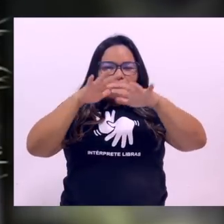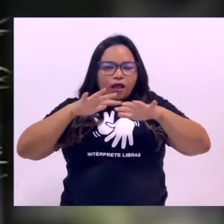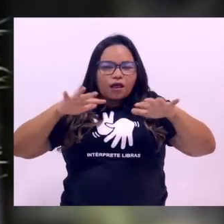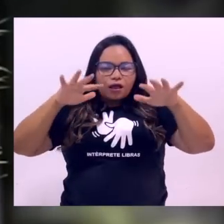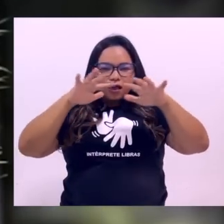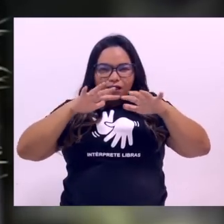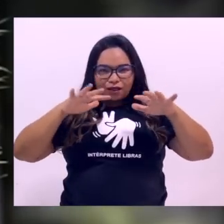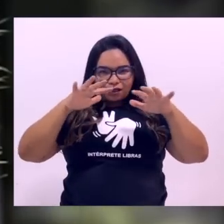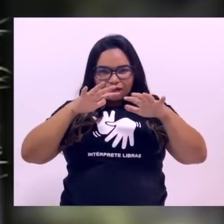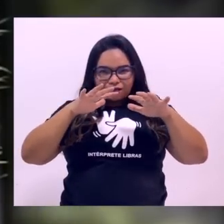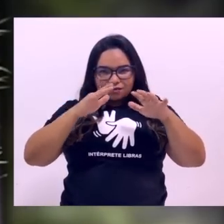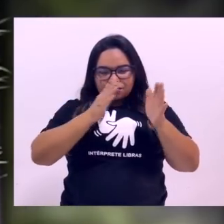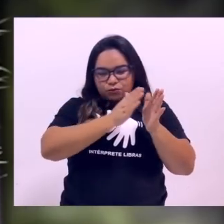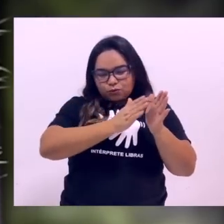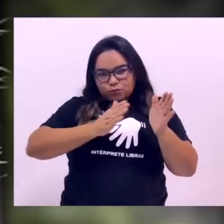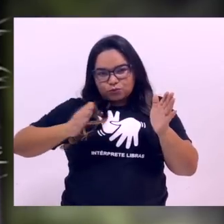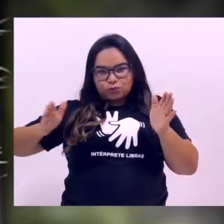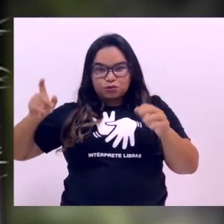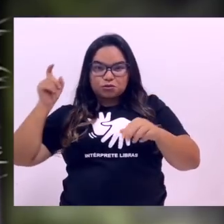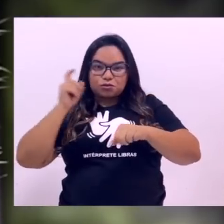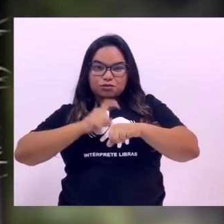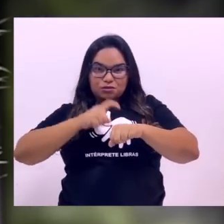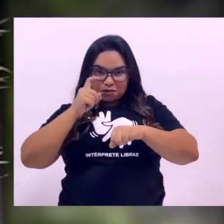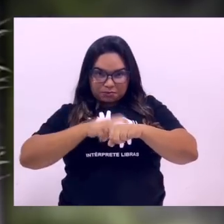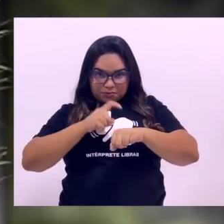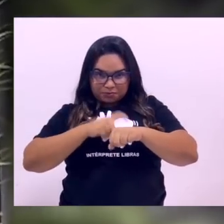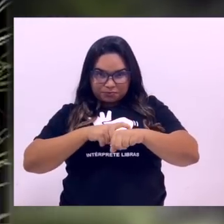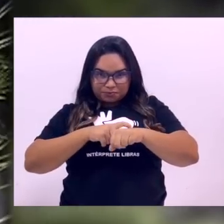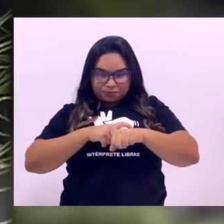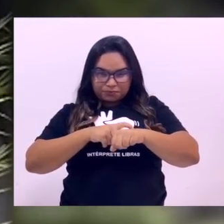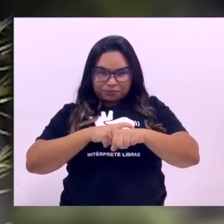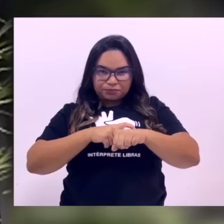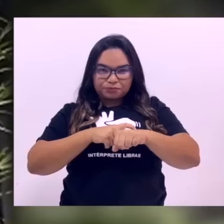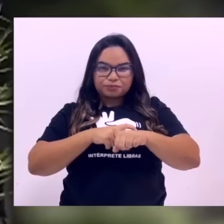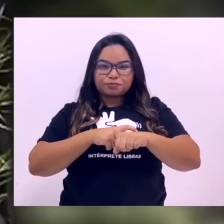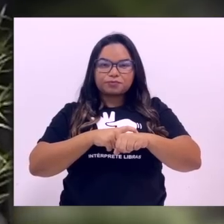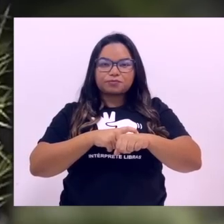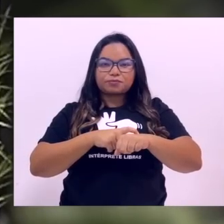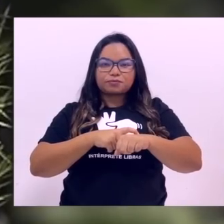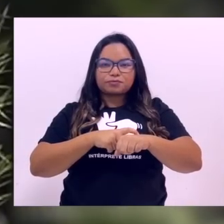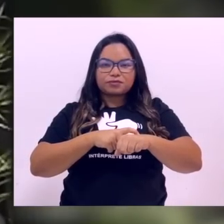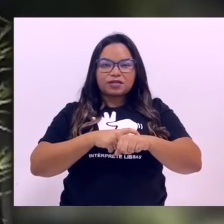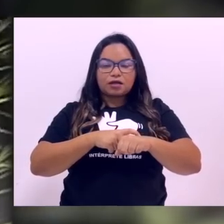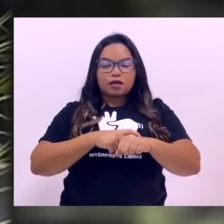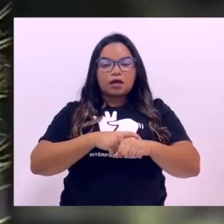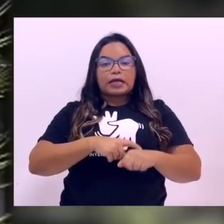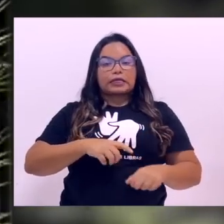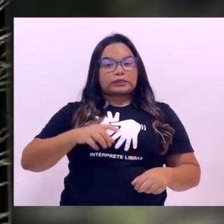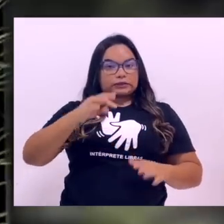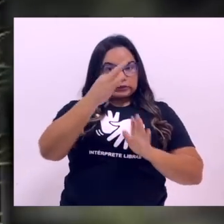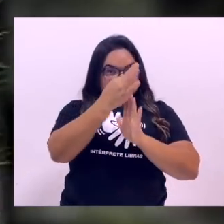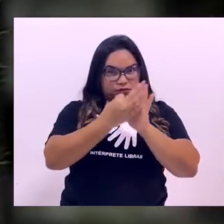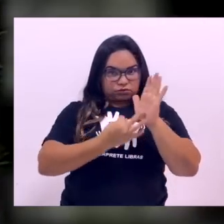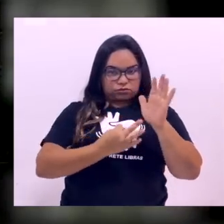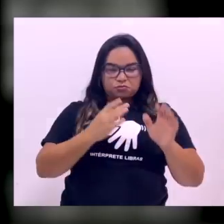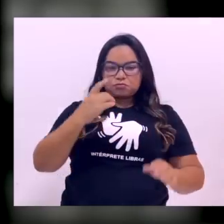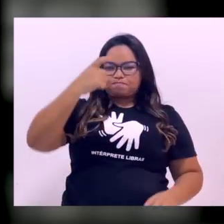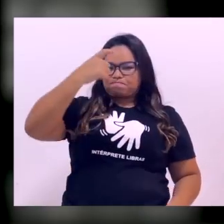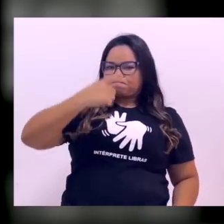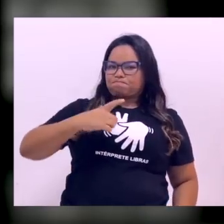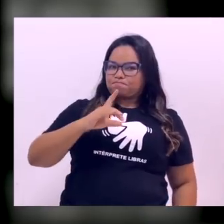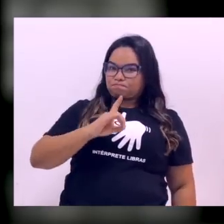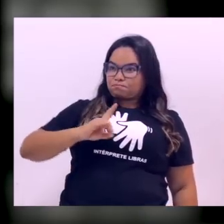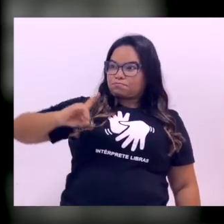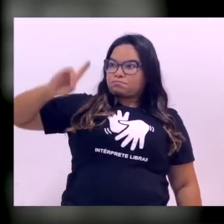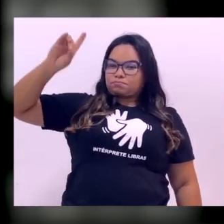de neblina. As Névoas do Tempo vai ser uma palestra sobre Daniel capítulo 2. Eu sou Deus e não há nenhum